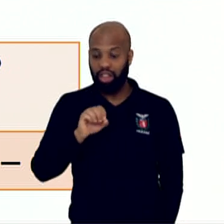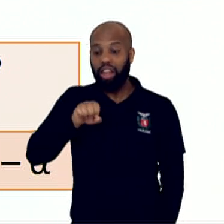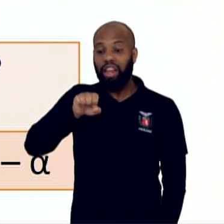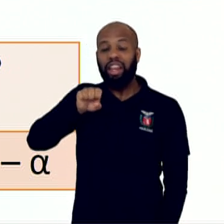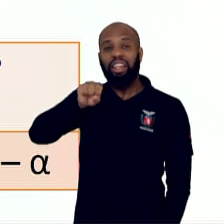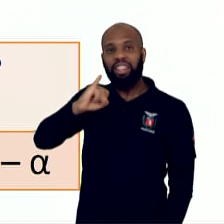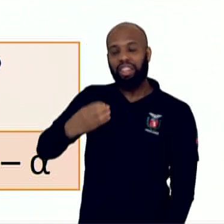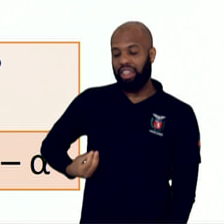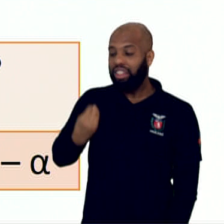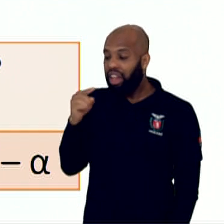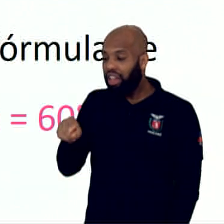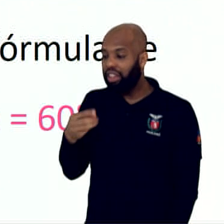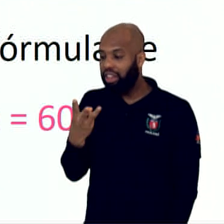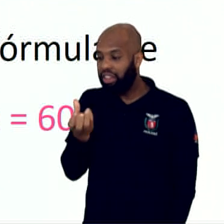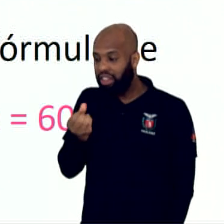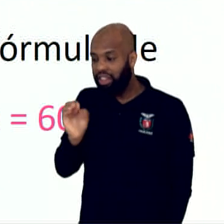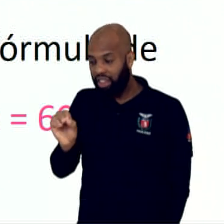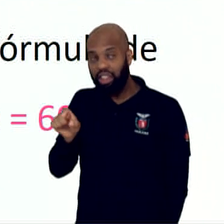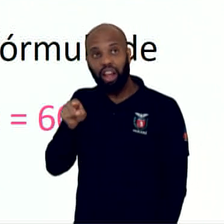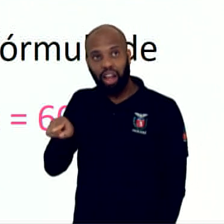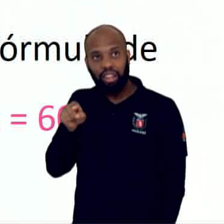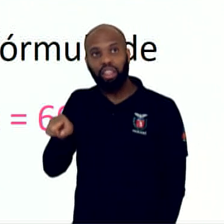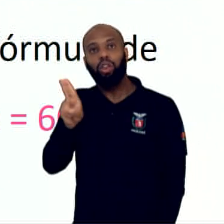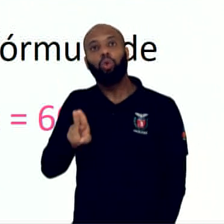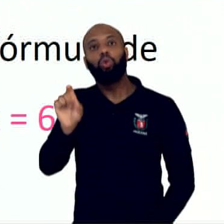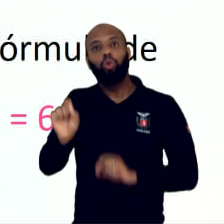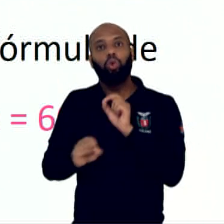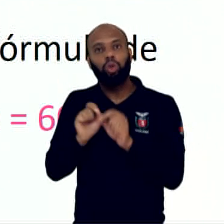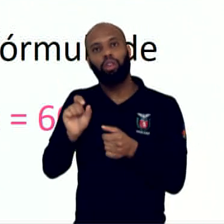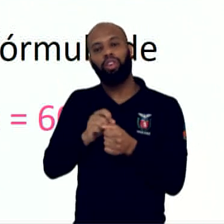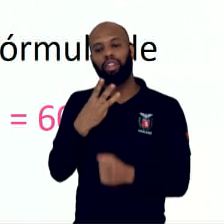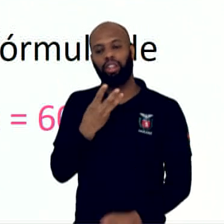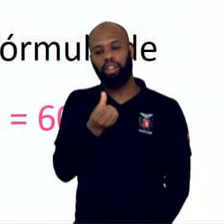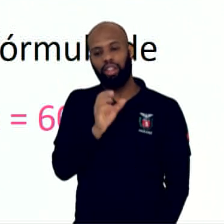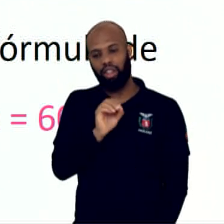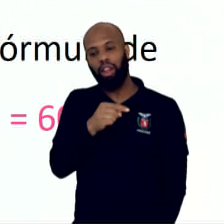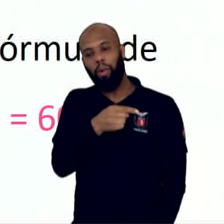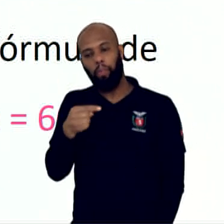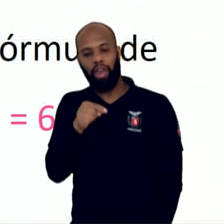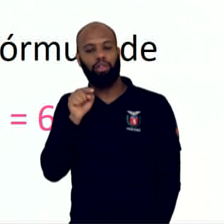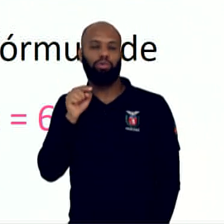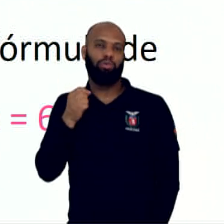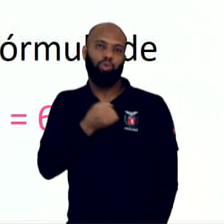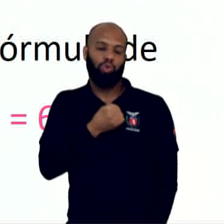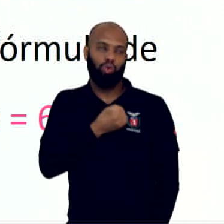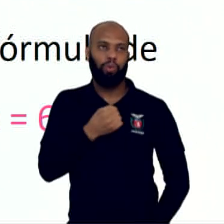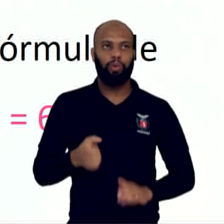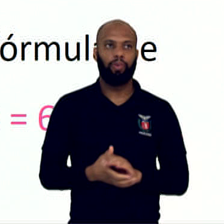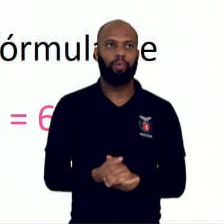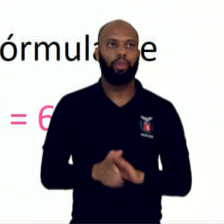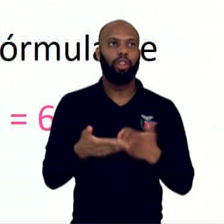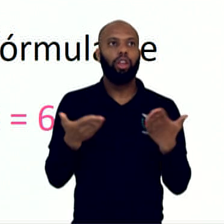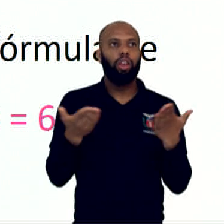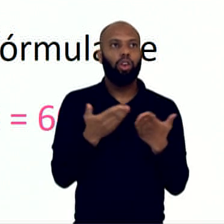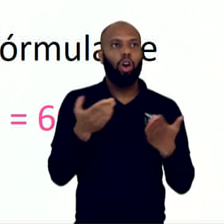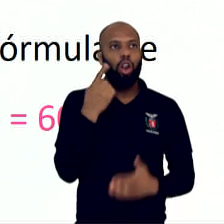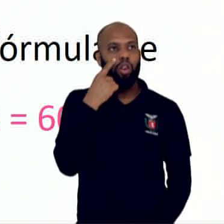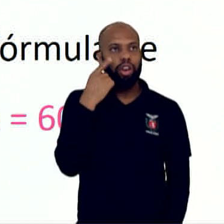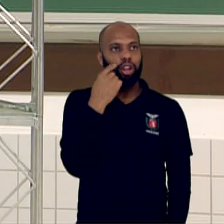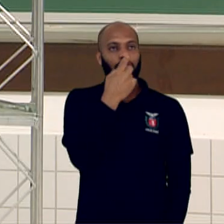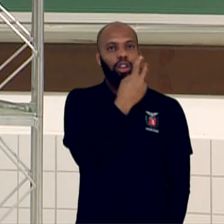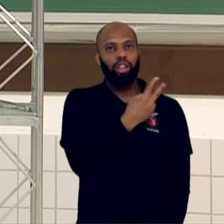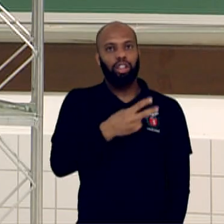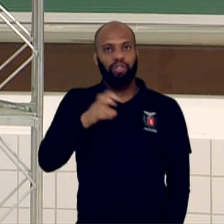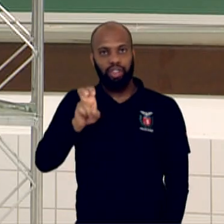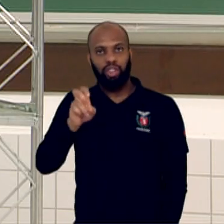ele de 360. Então a resolução, né, começando aqui com a letra A, como esse 225 graus,